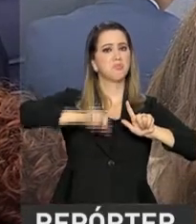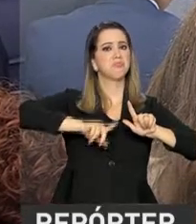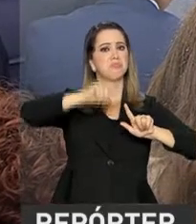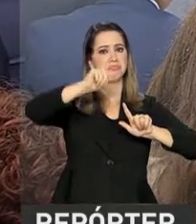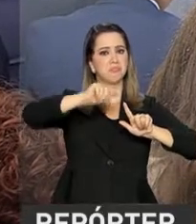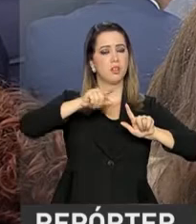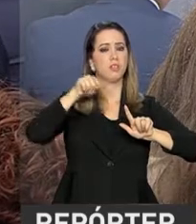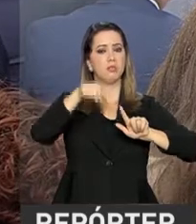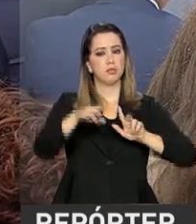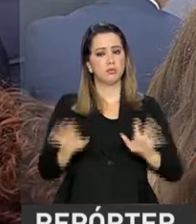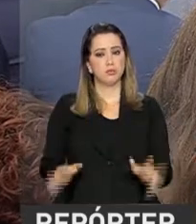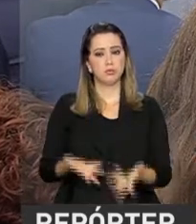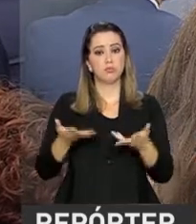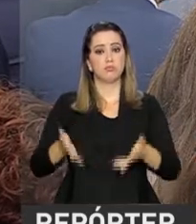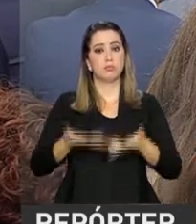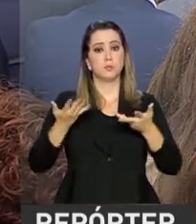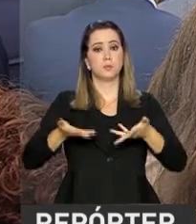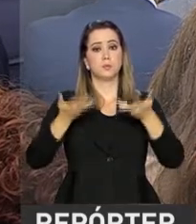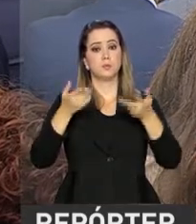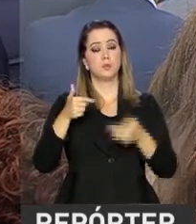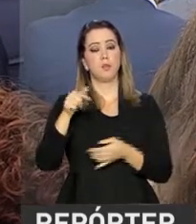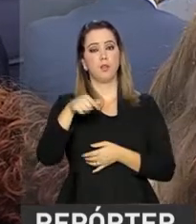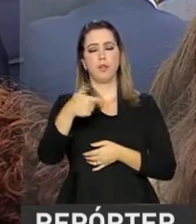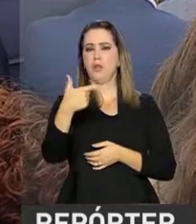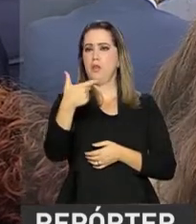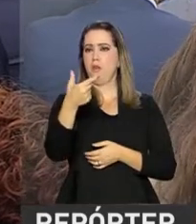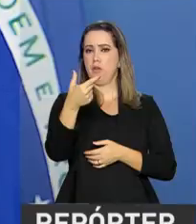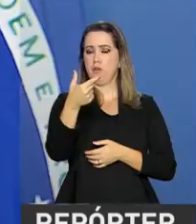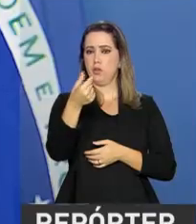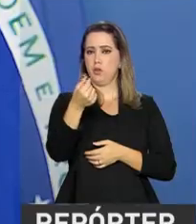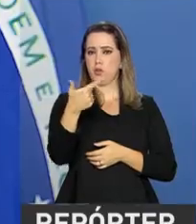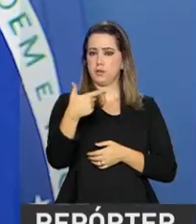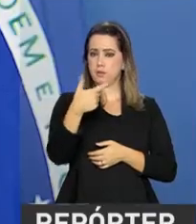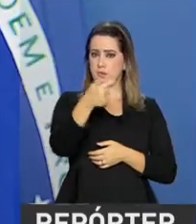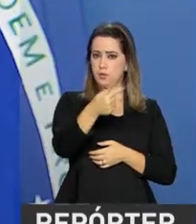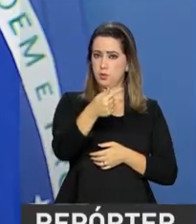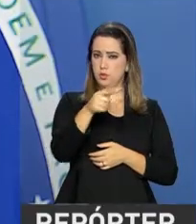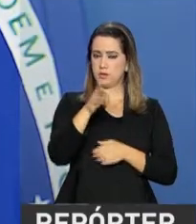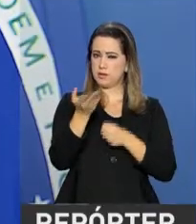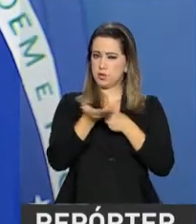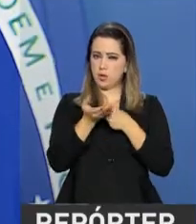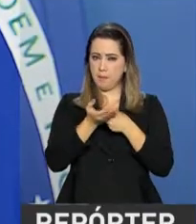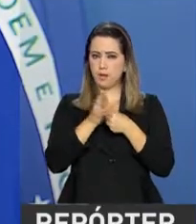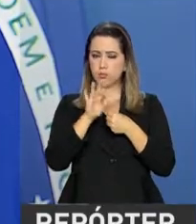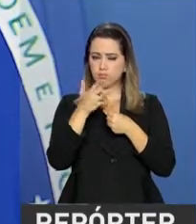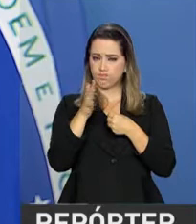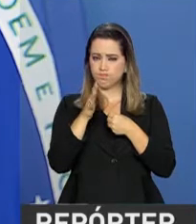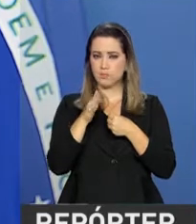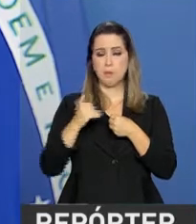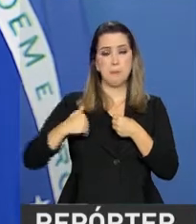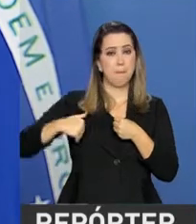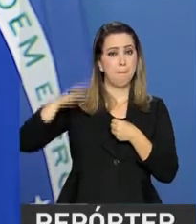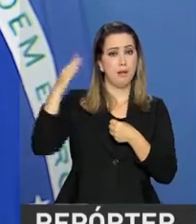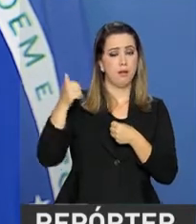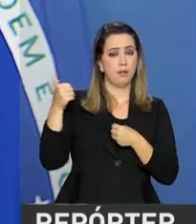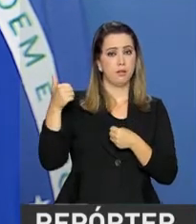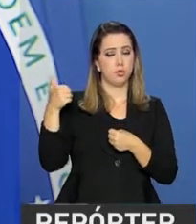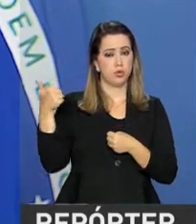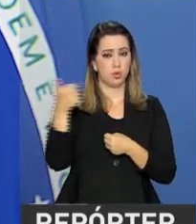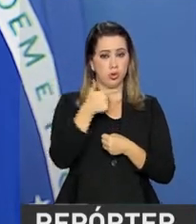2 17 foram em média pedro parente mais de 12 milhões